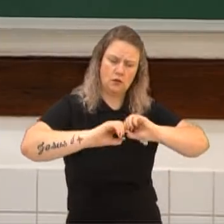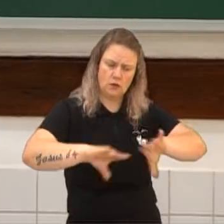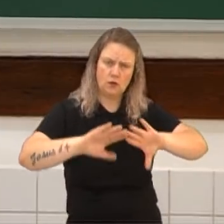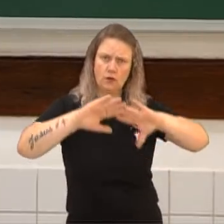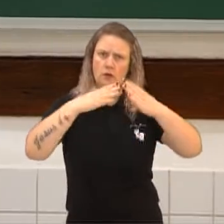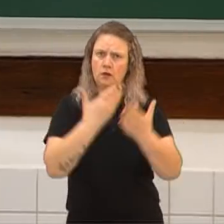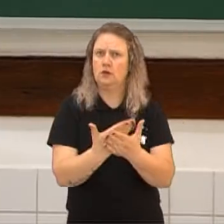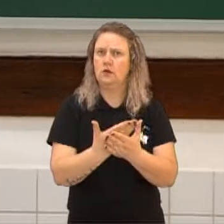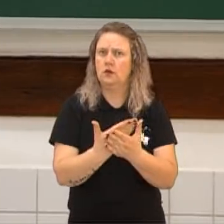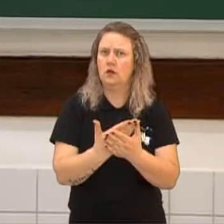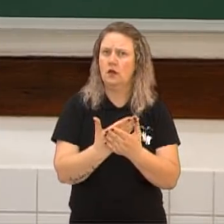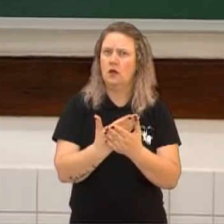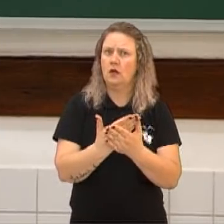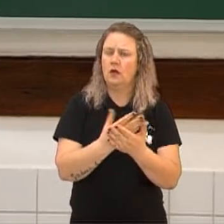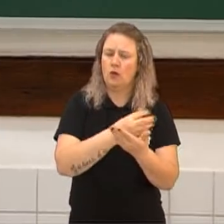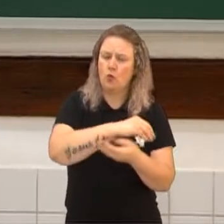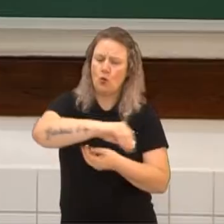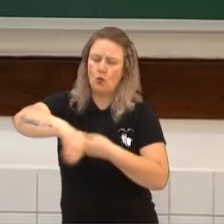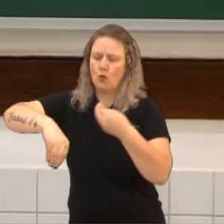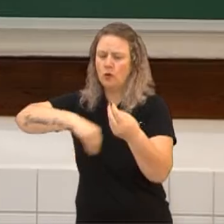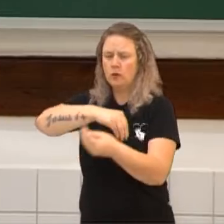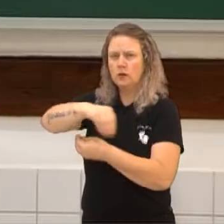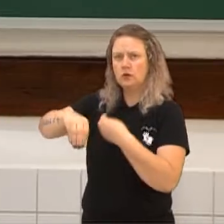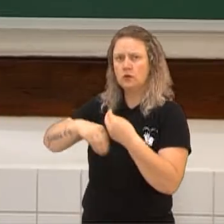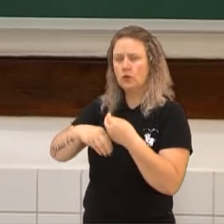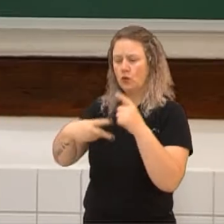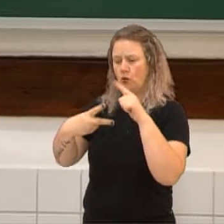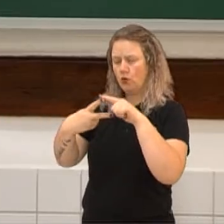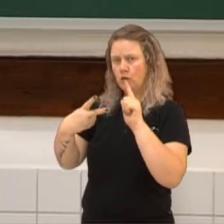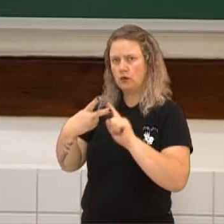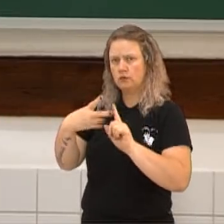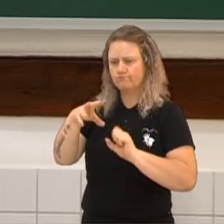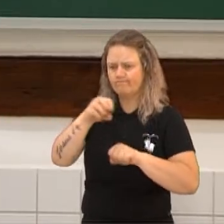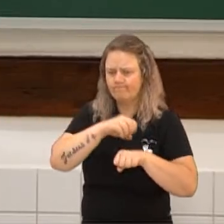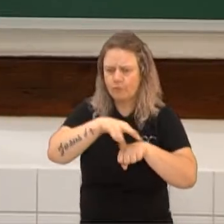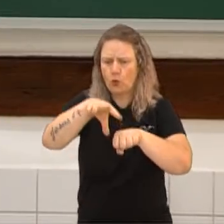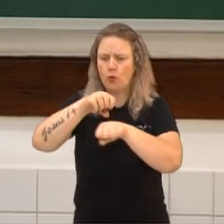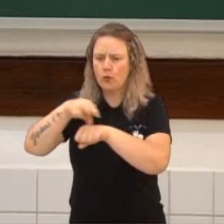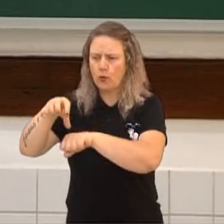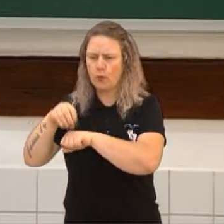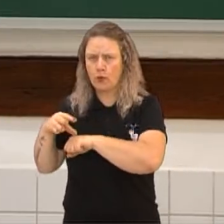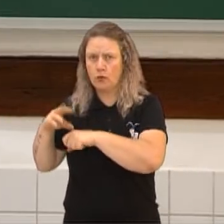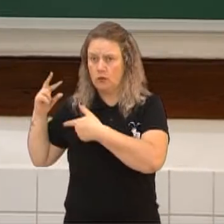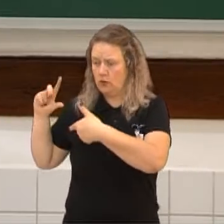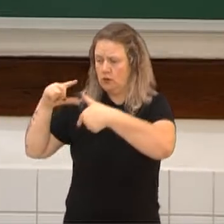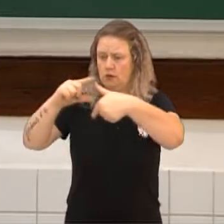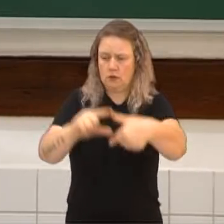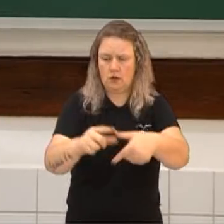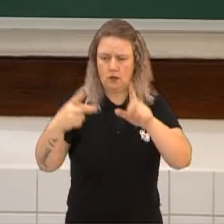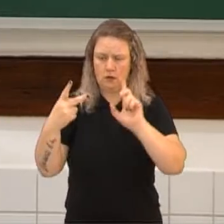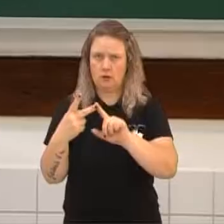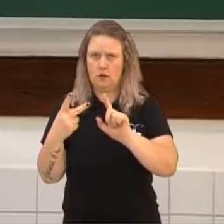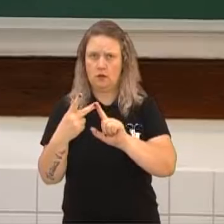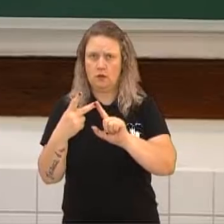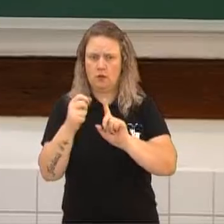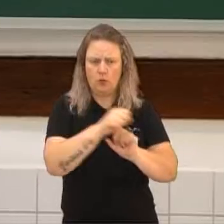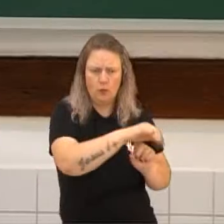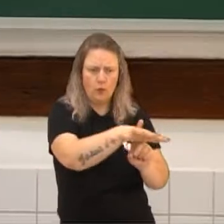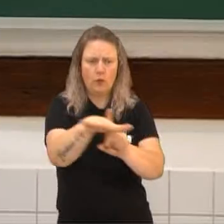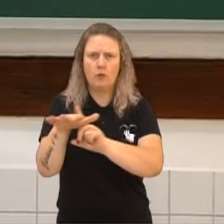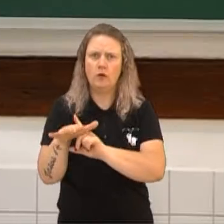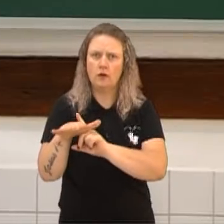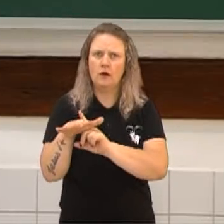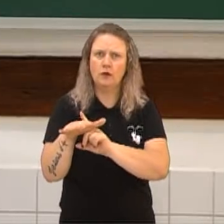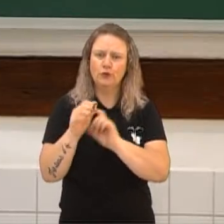também. Então, o conhecimento erudito ele começou a ser conhecido por várias pessoas diferentes e aí